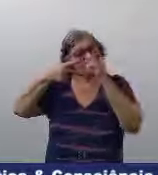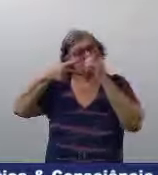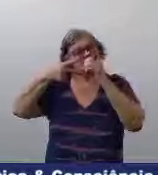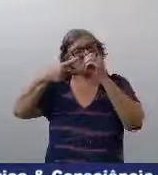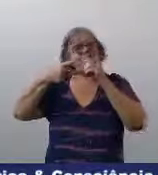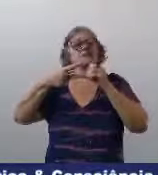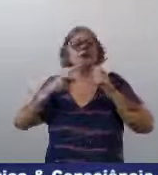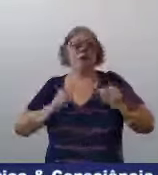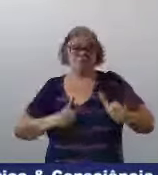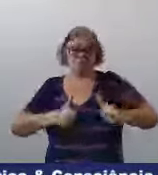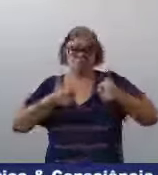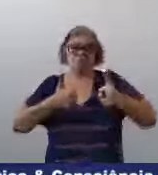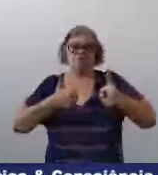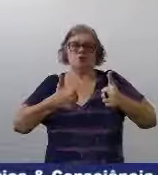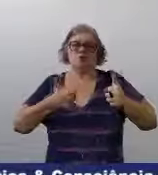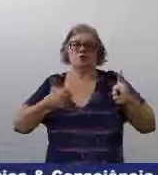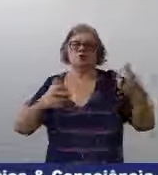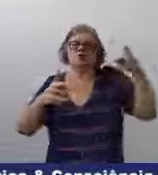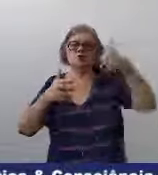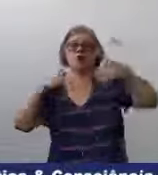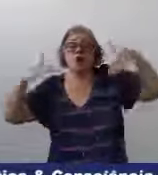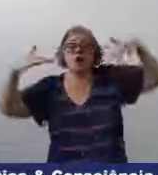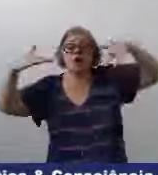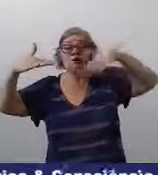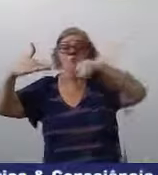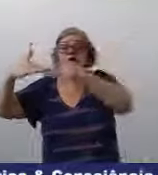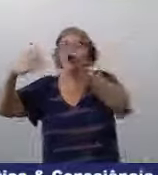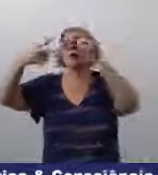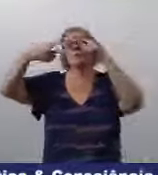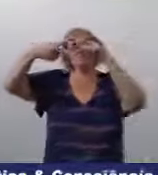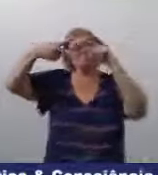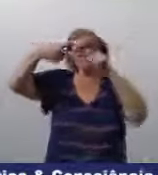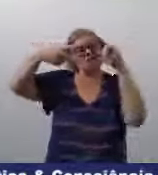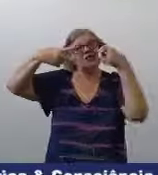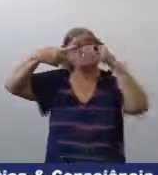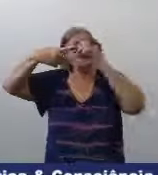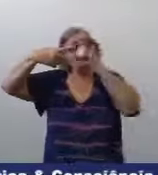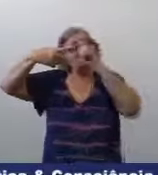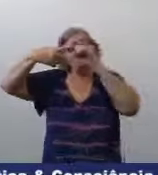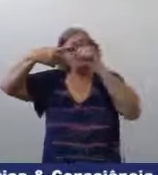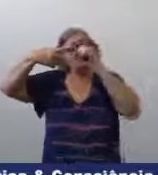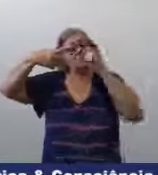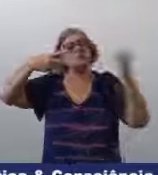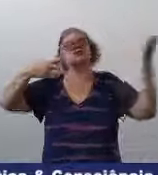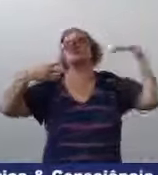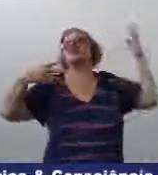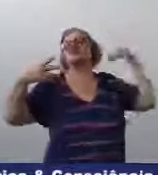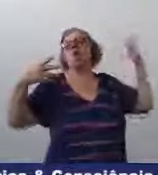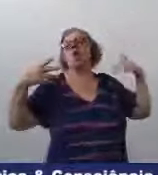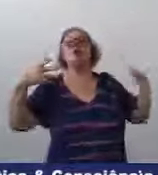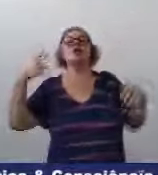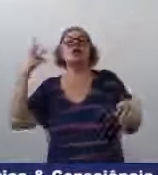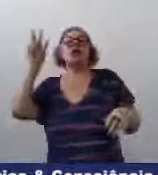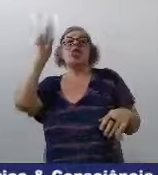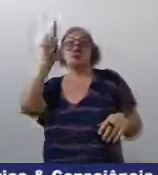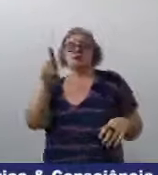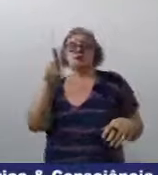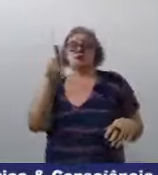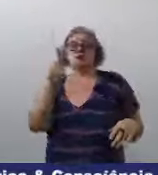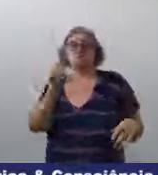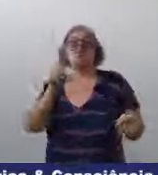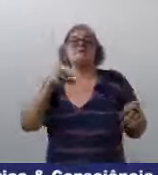A força se transmite no vazio, mas o vazio é o nada. E aí voltamos lá à teoria de Demócrito e